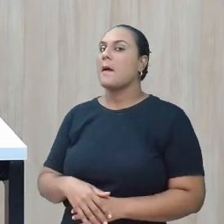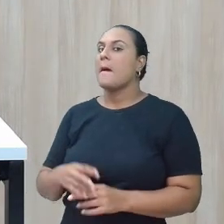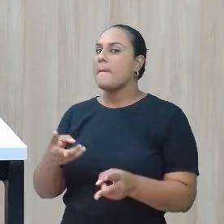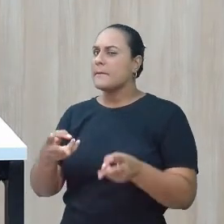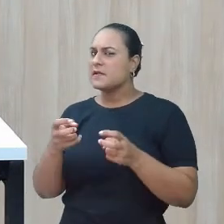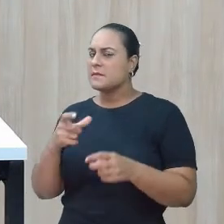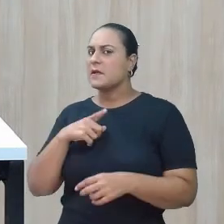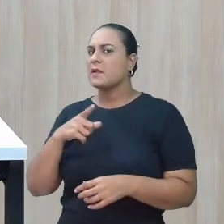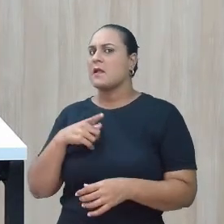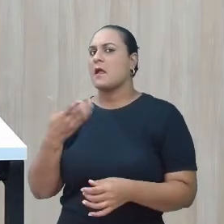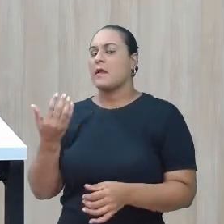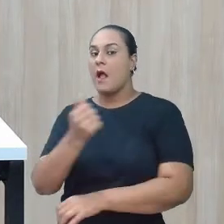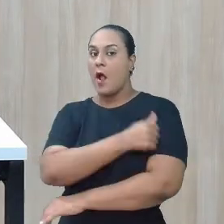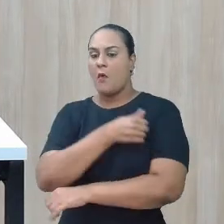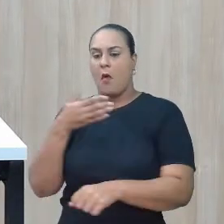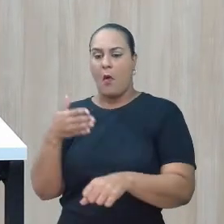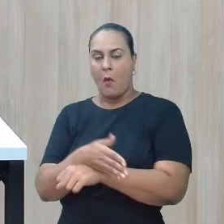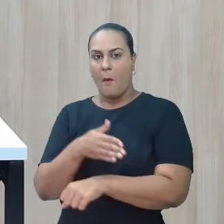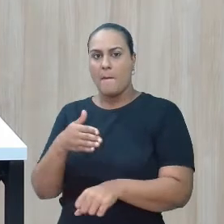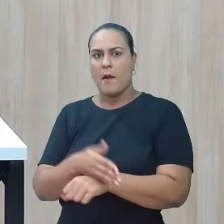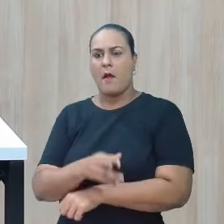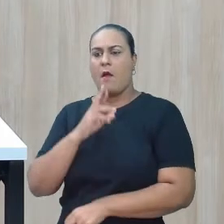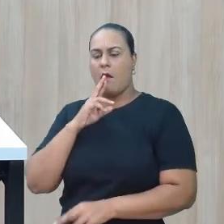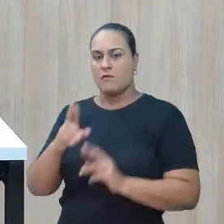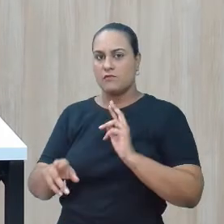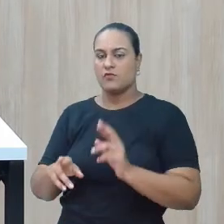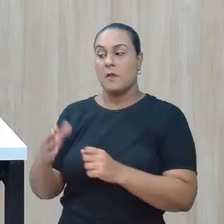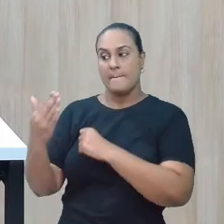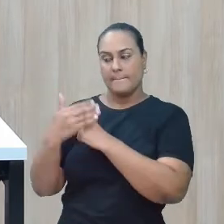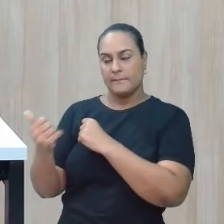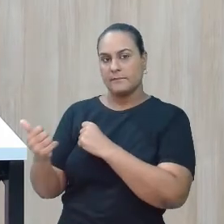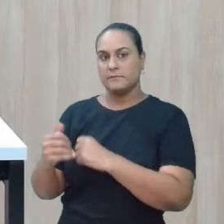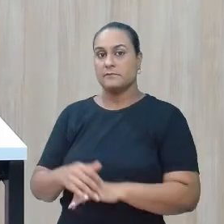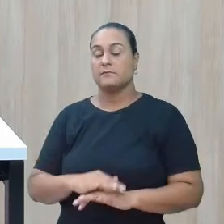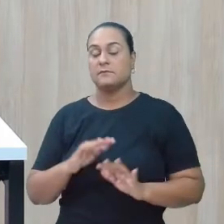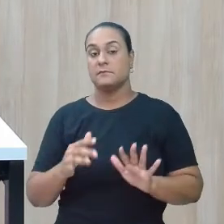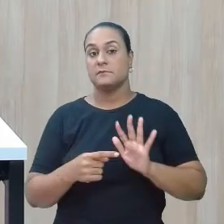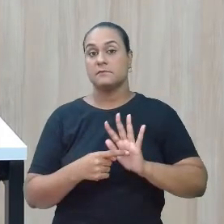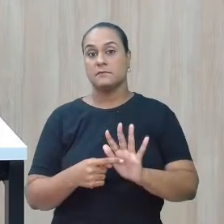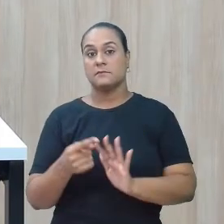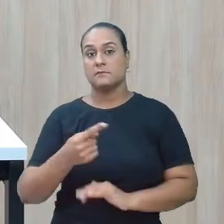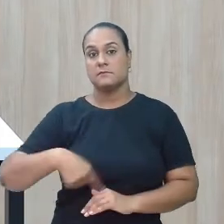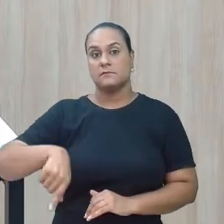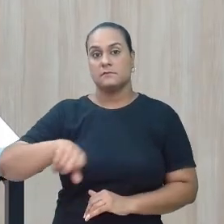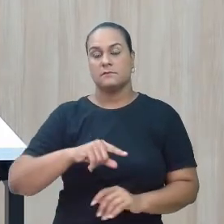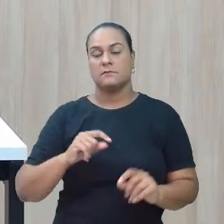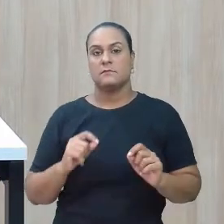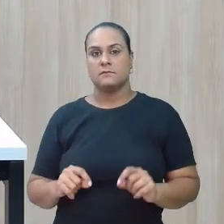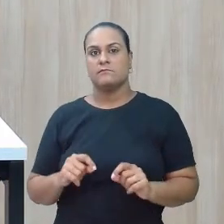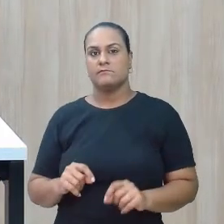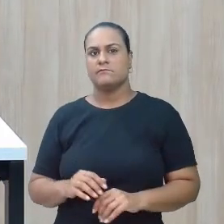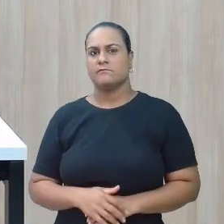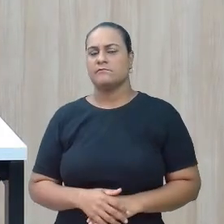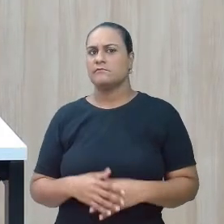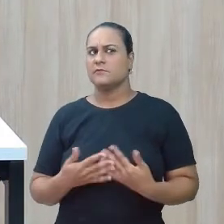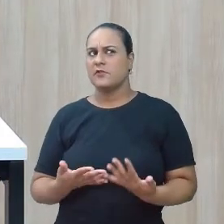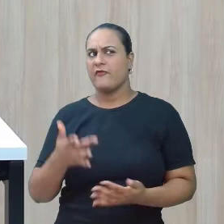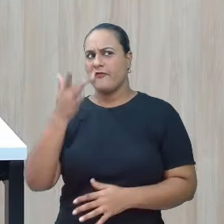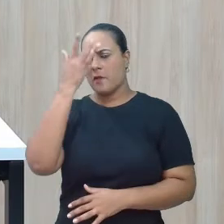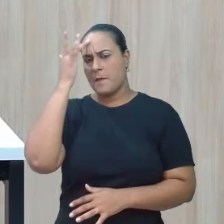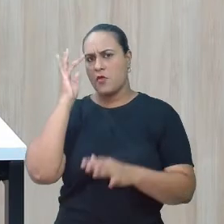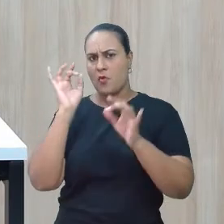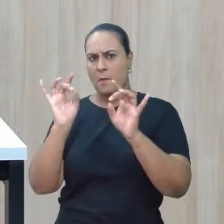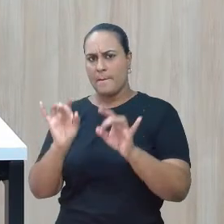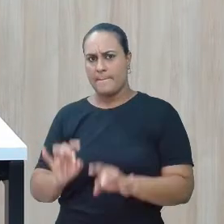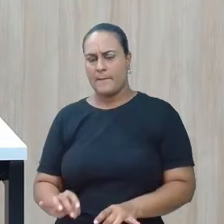tá certo? Mas vamos lá, vamos conversar. E eu trouxe para vocês aqui, você está falando de especialista. Eu